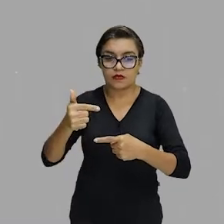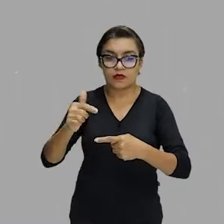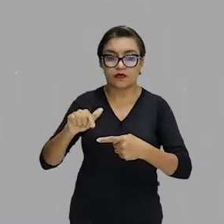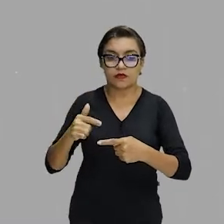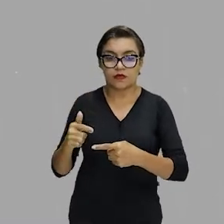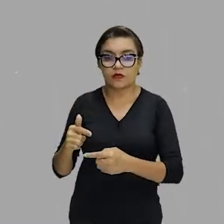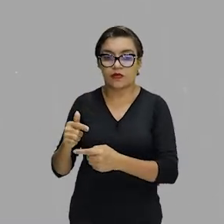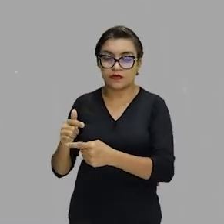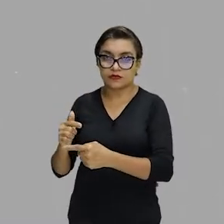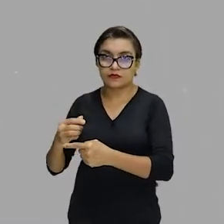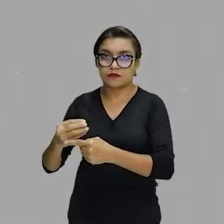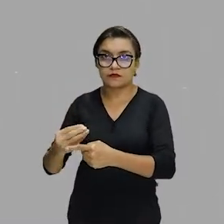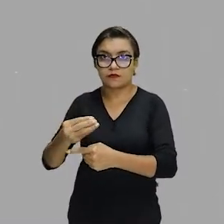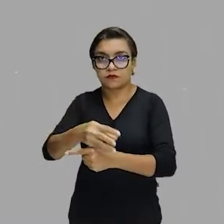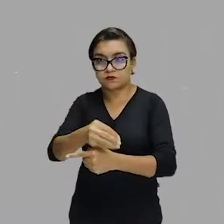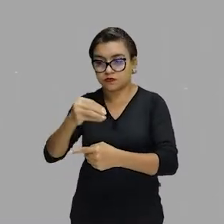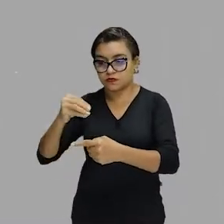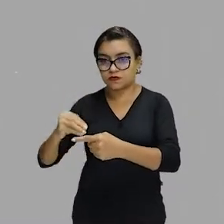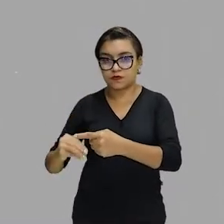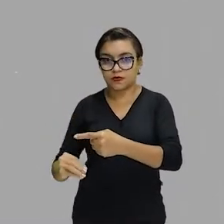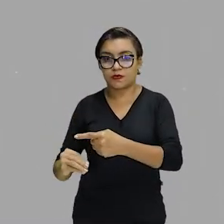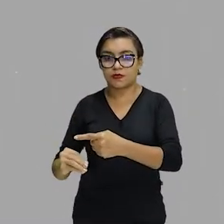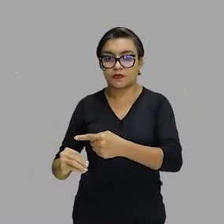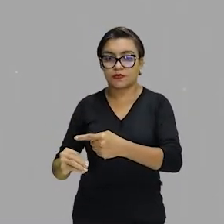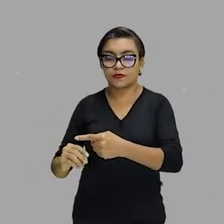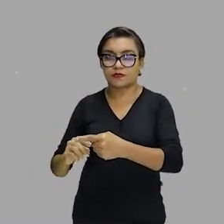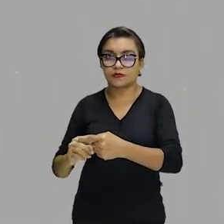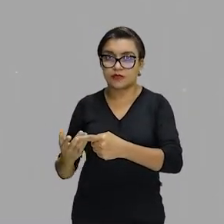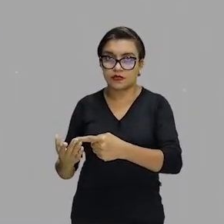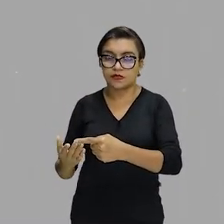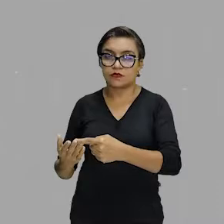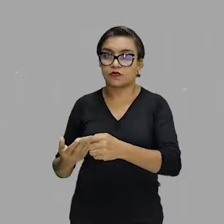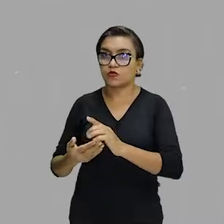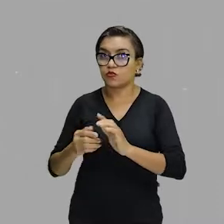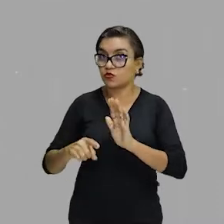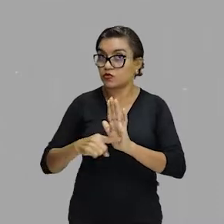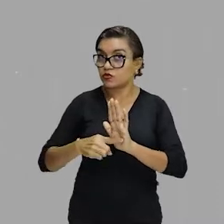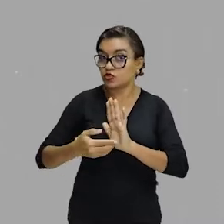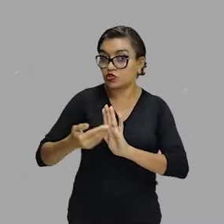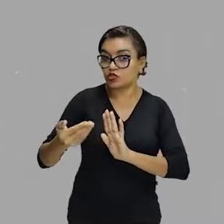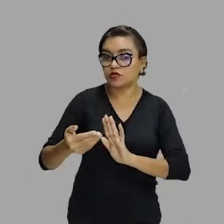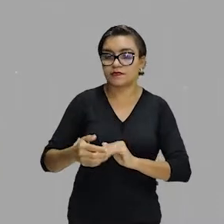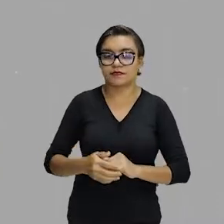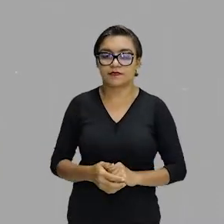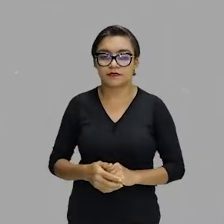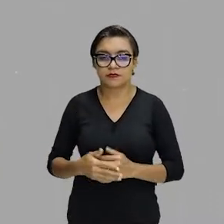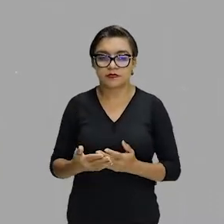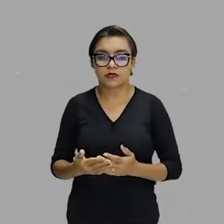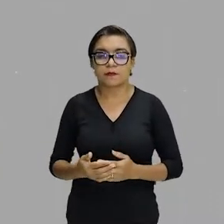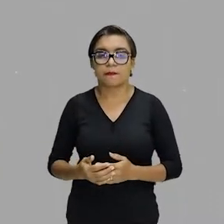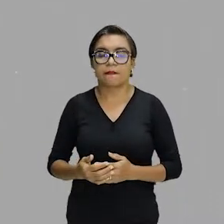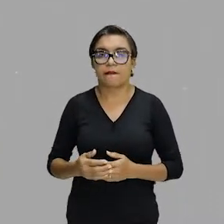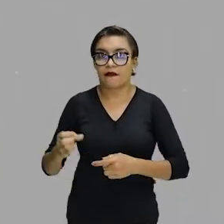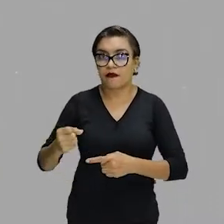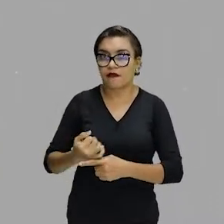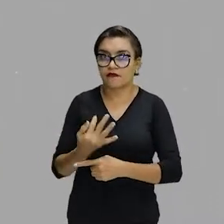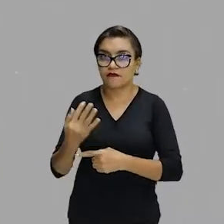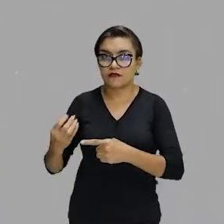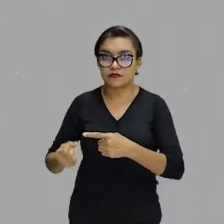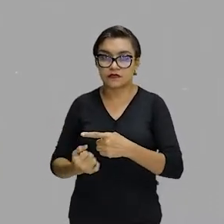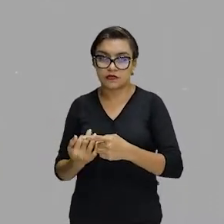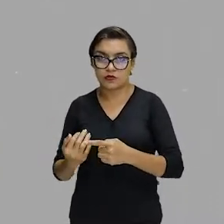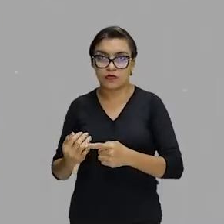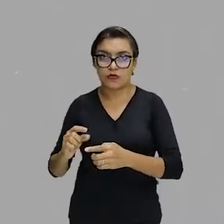para o denominador. Eu só tirei o sinal de menos do expoente. Então, nós temos no numerador a unidade e a fração foi todinha com o expoente